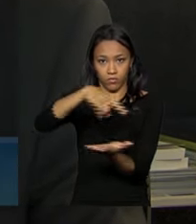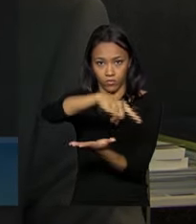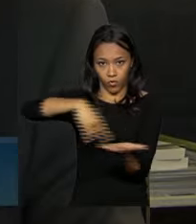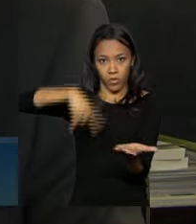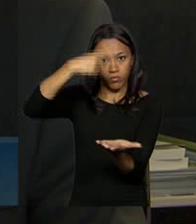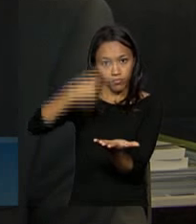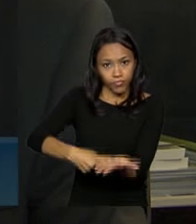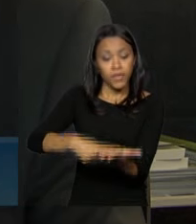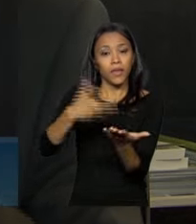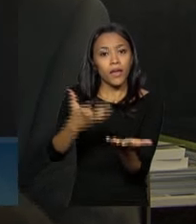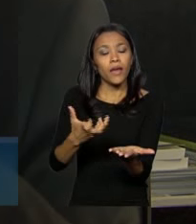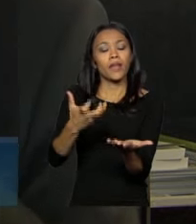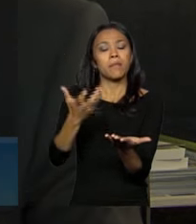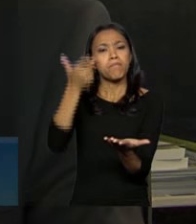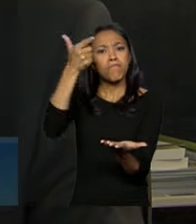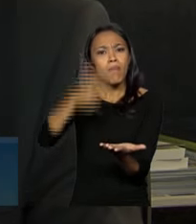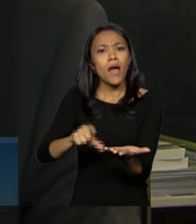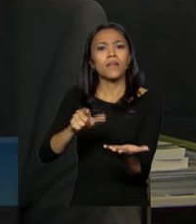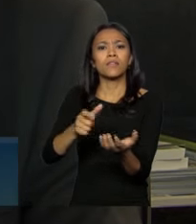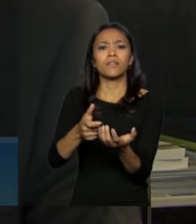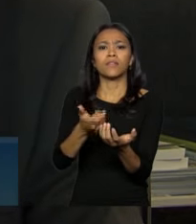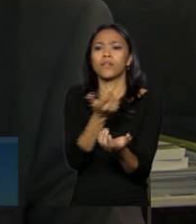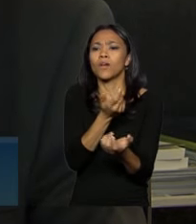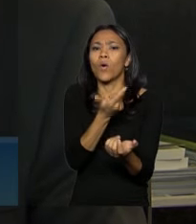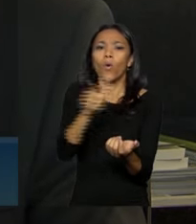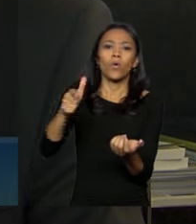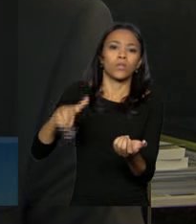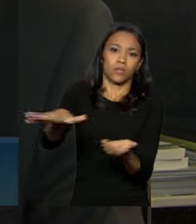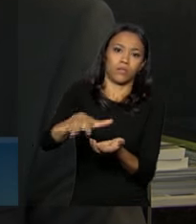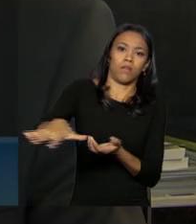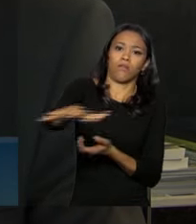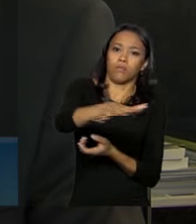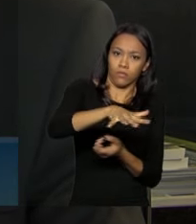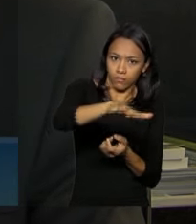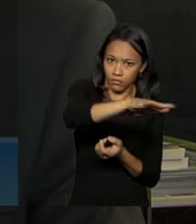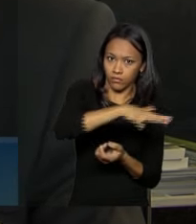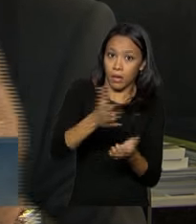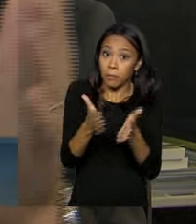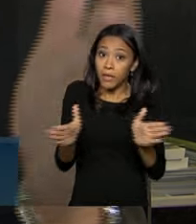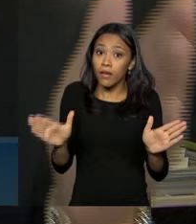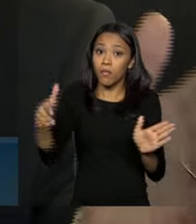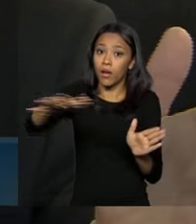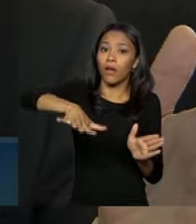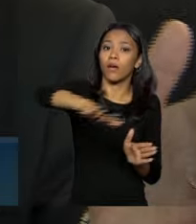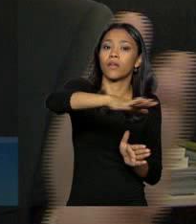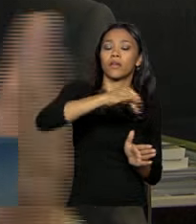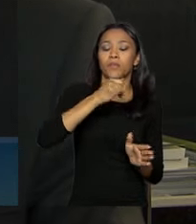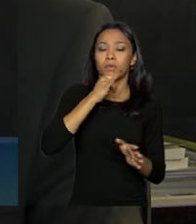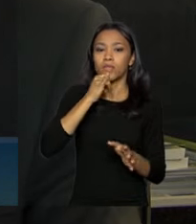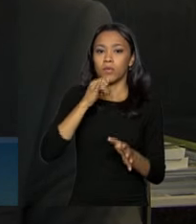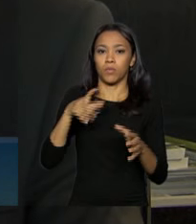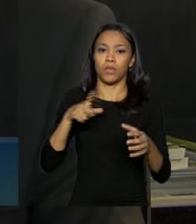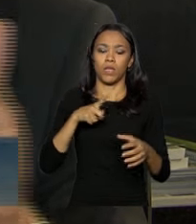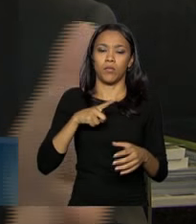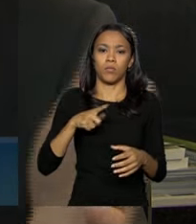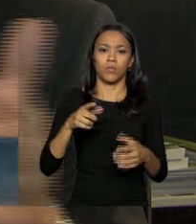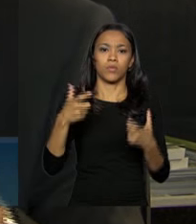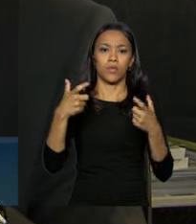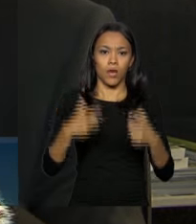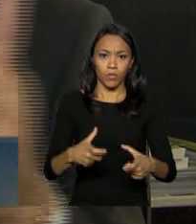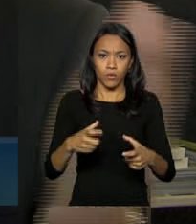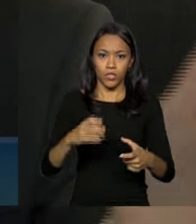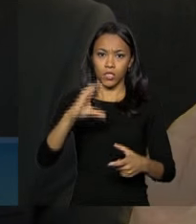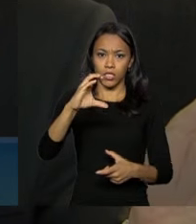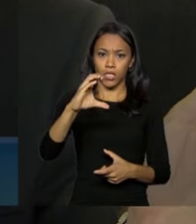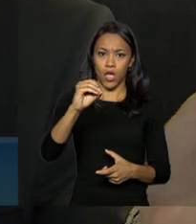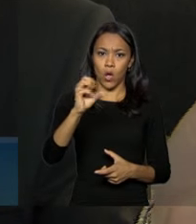eles querem ampliar para outras áreas também, vendo, por exemplo, nós temos na costa,